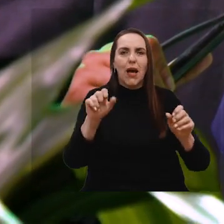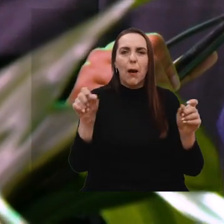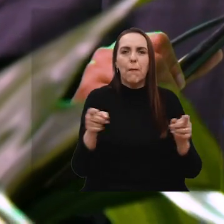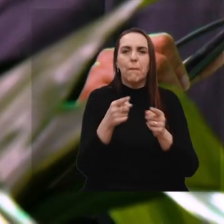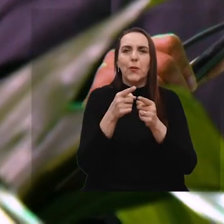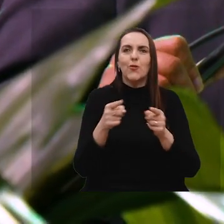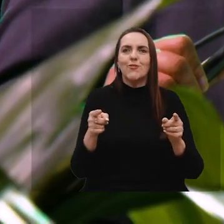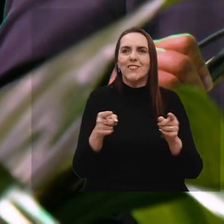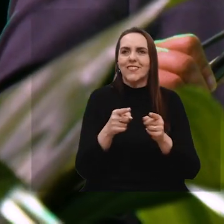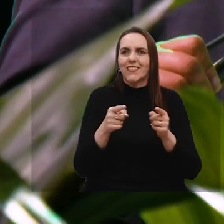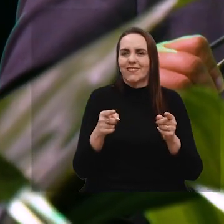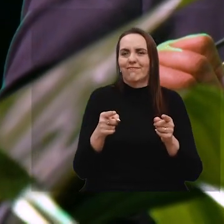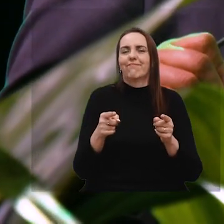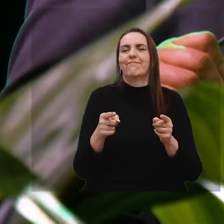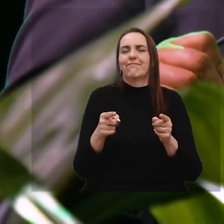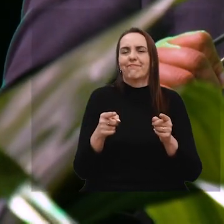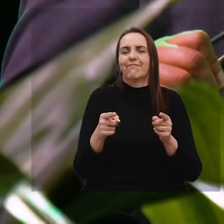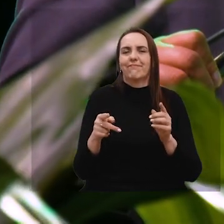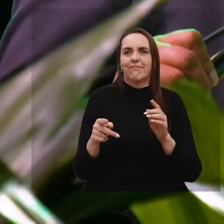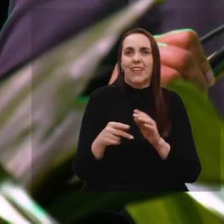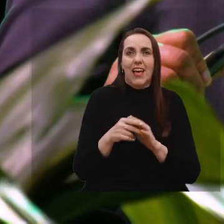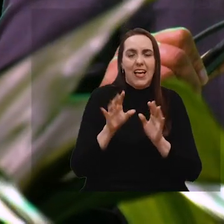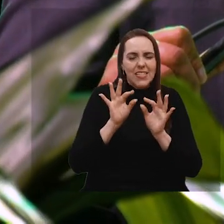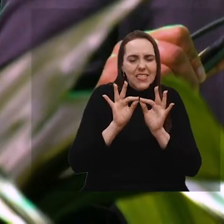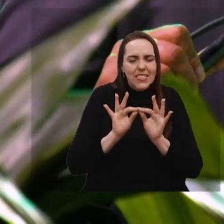a levar a música,